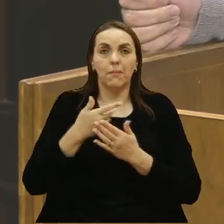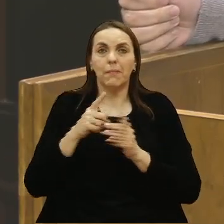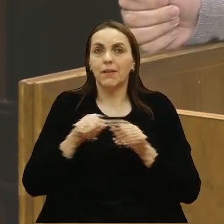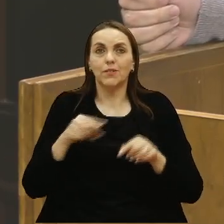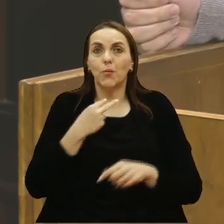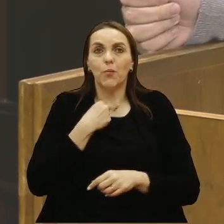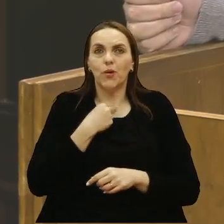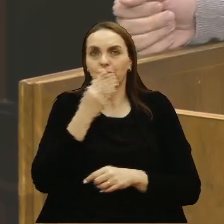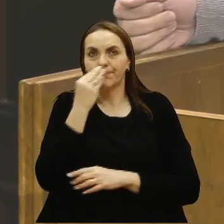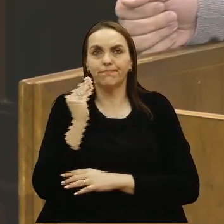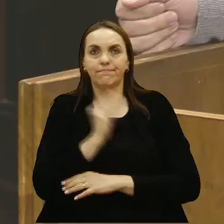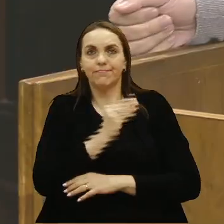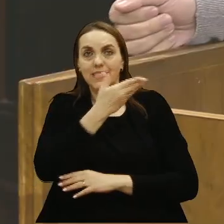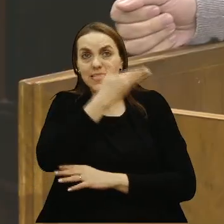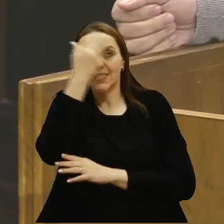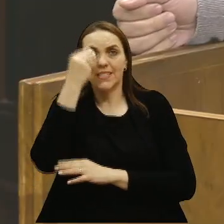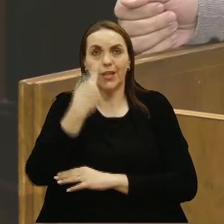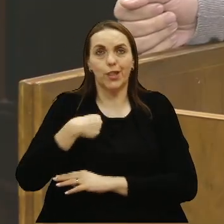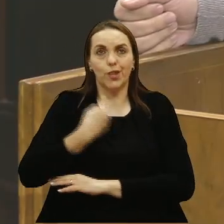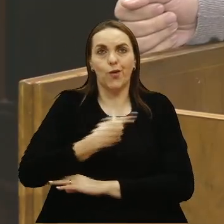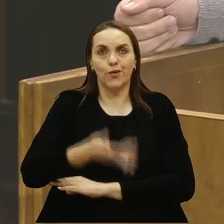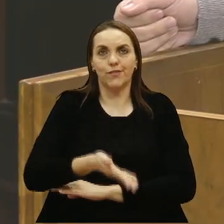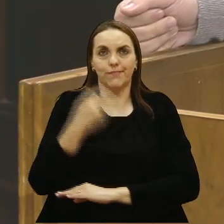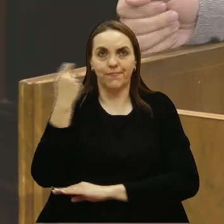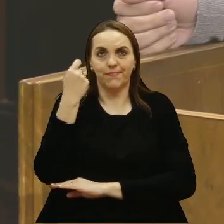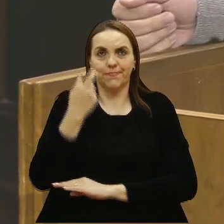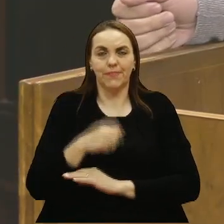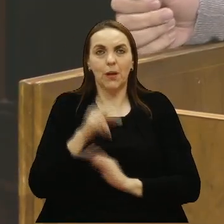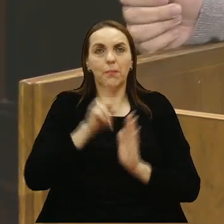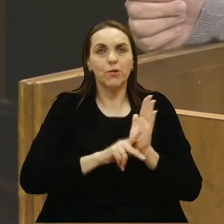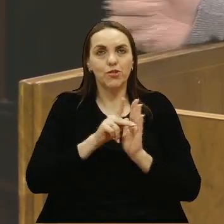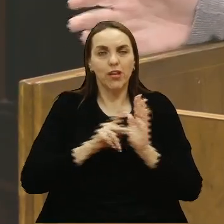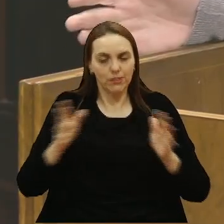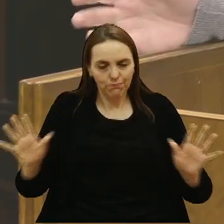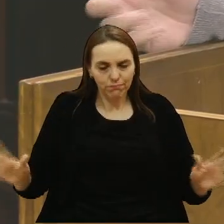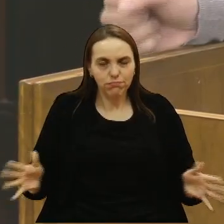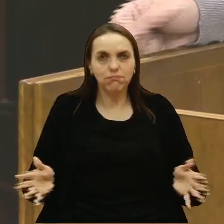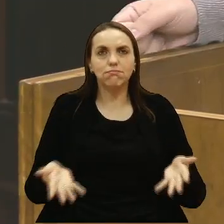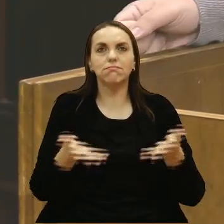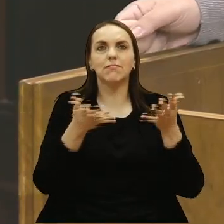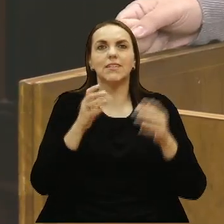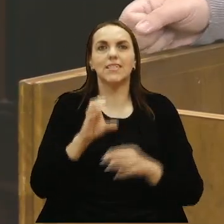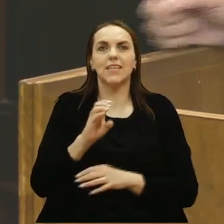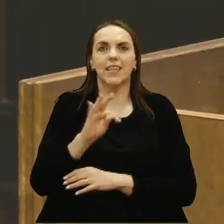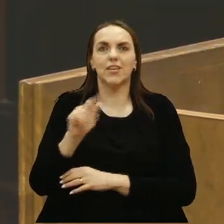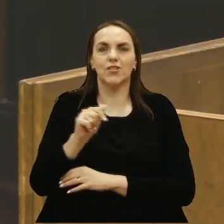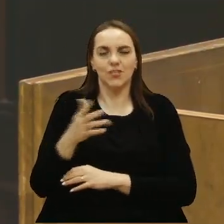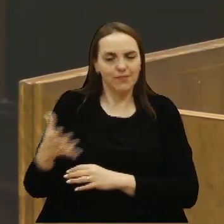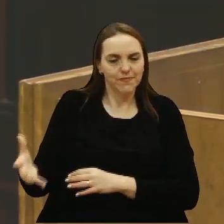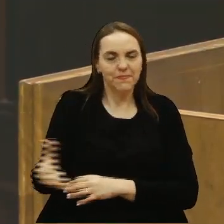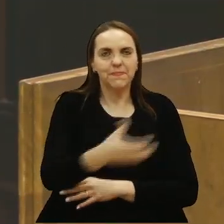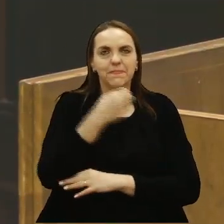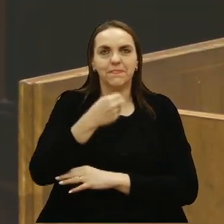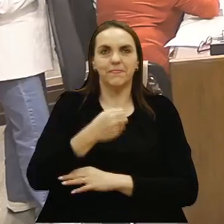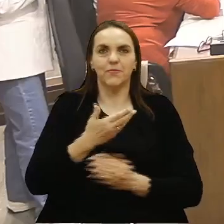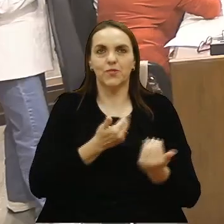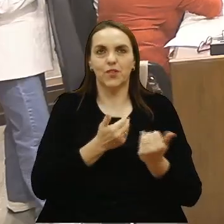o que é nosso. E esse projeto vai fazer com que isso se resgate e os CTGs vão estar lá resgatando essa gurizada. Muito obrigado.